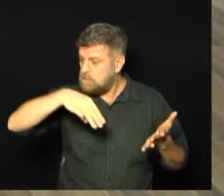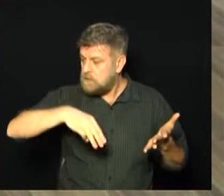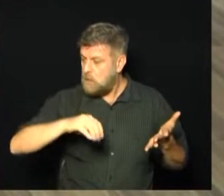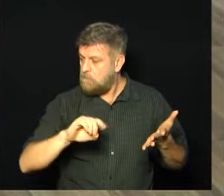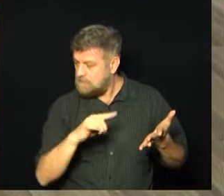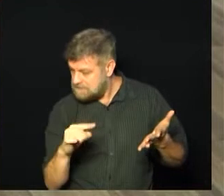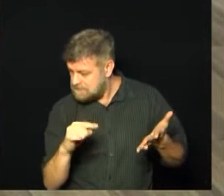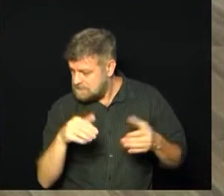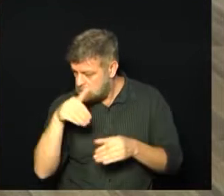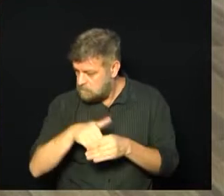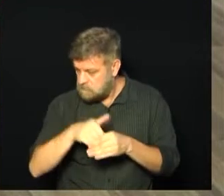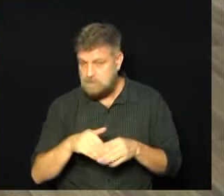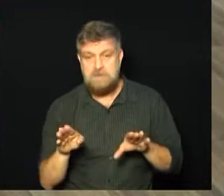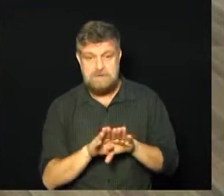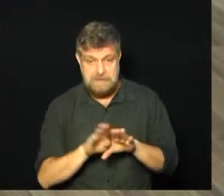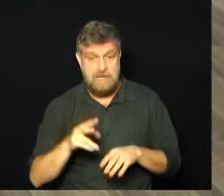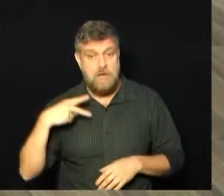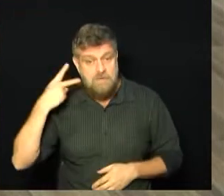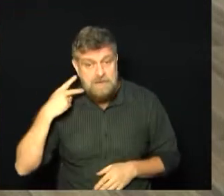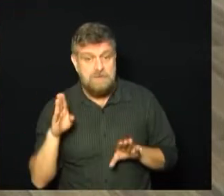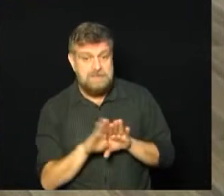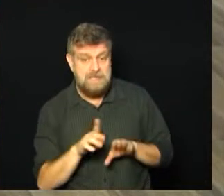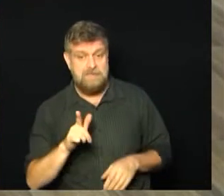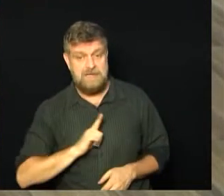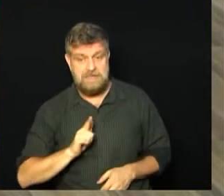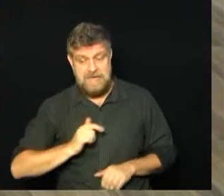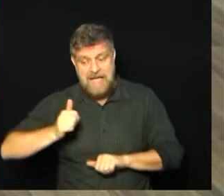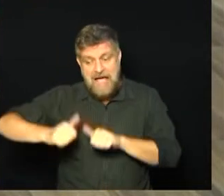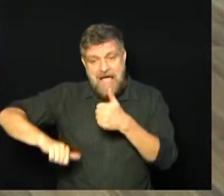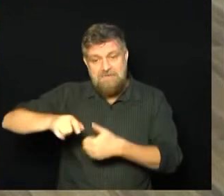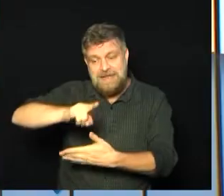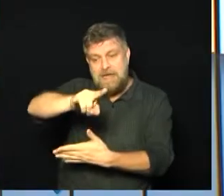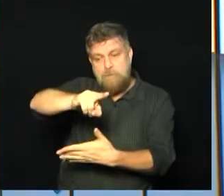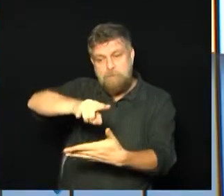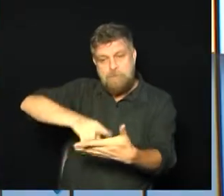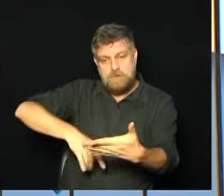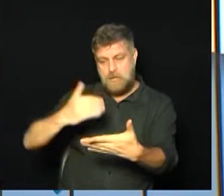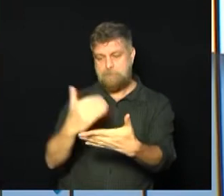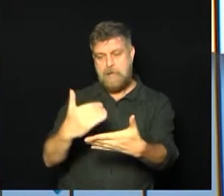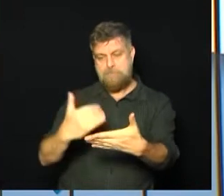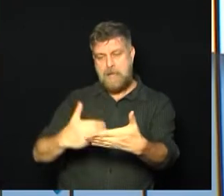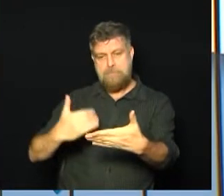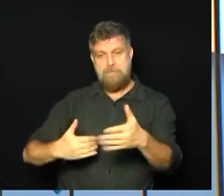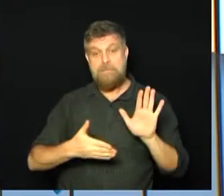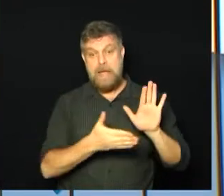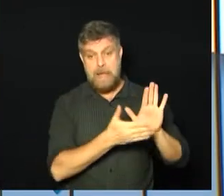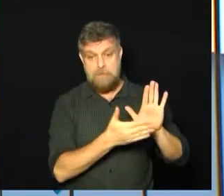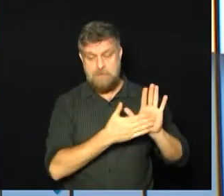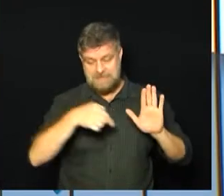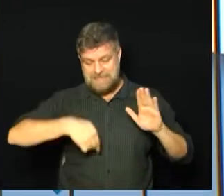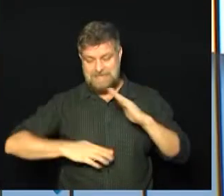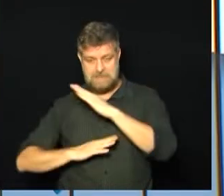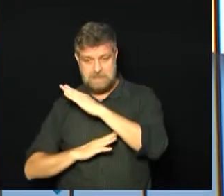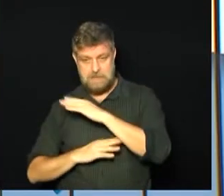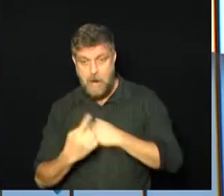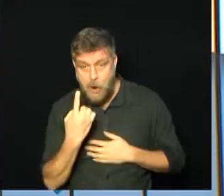Porque além dos projetos, os parlamentares também analisam as moções que são propostas aqui no Legislativo.